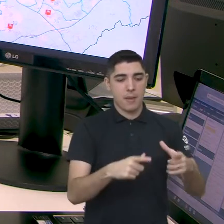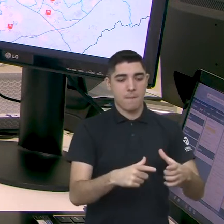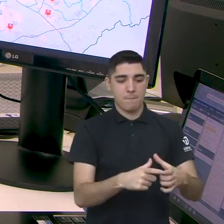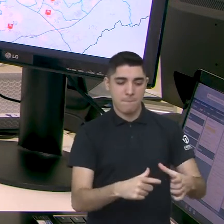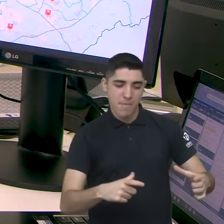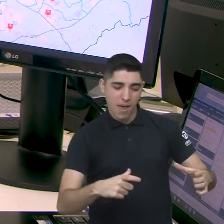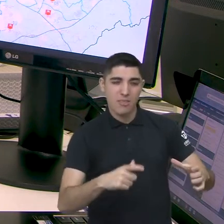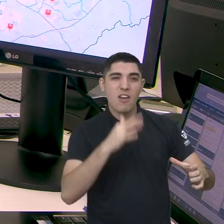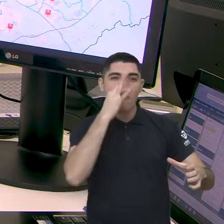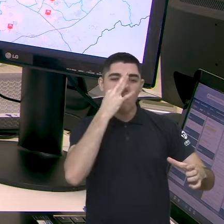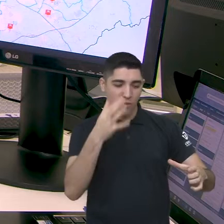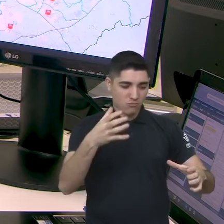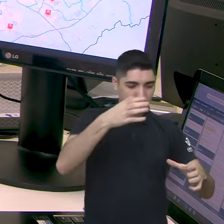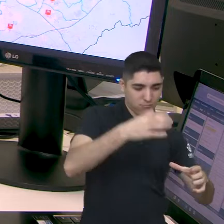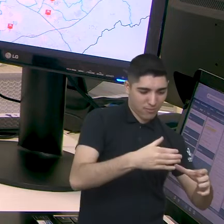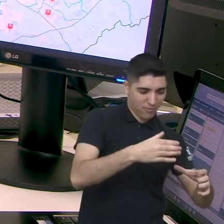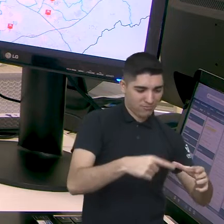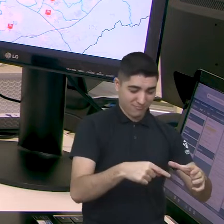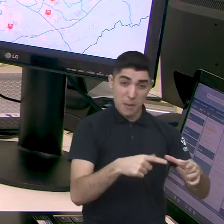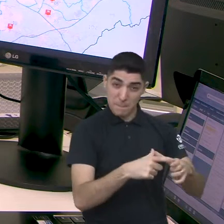planta. Então ainda,